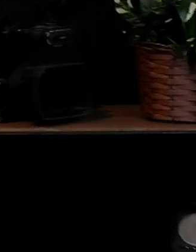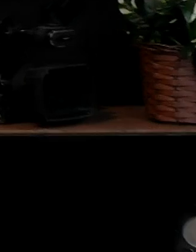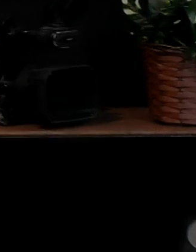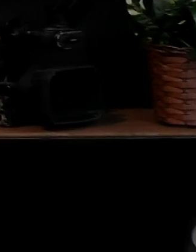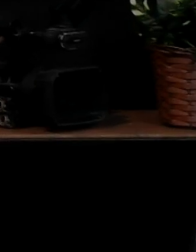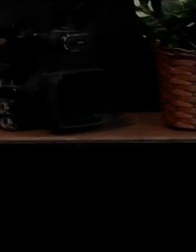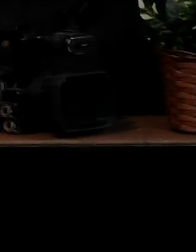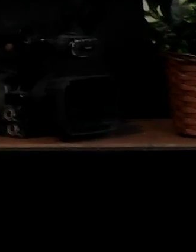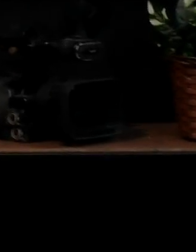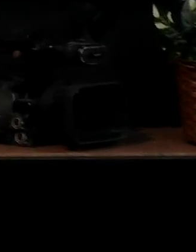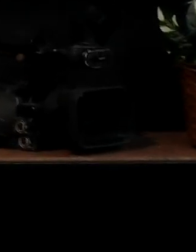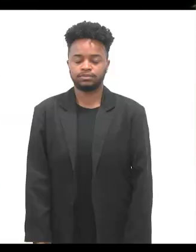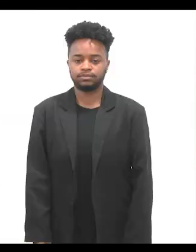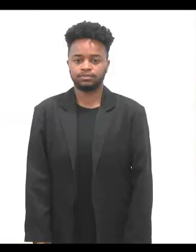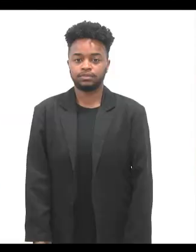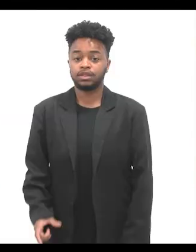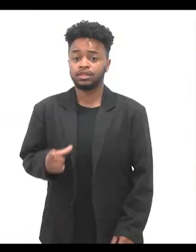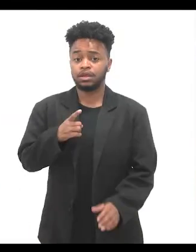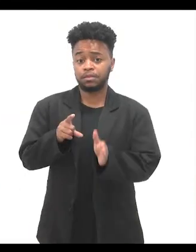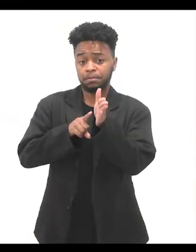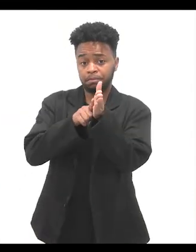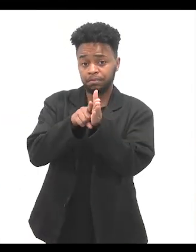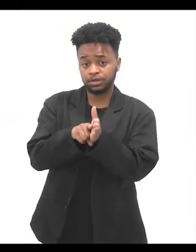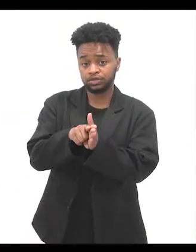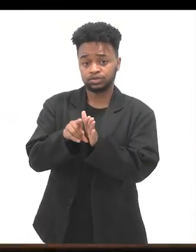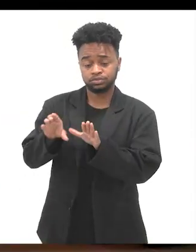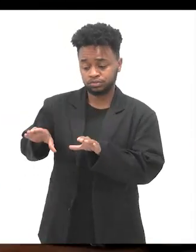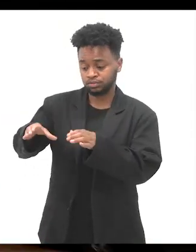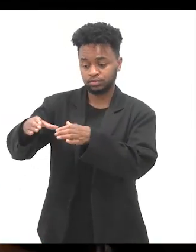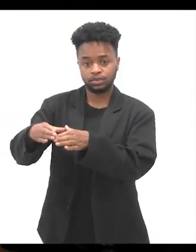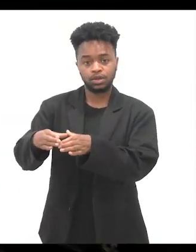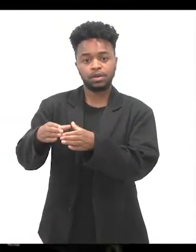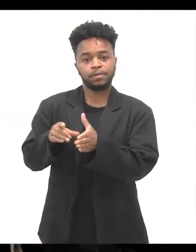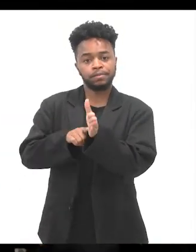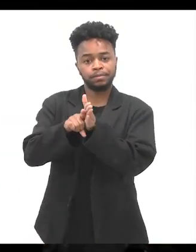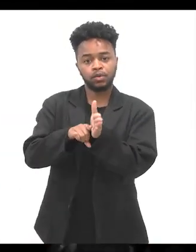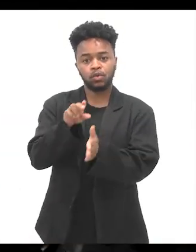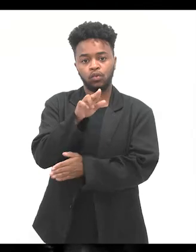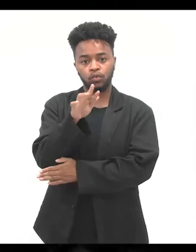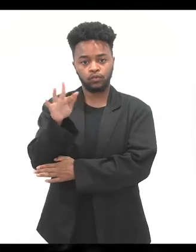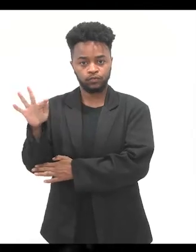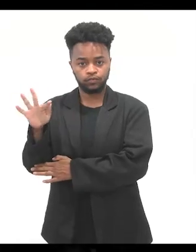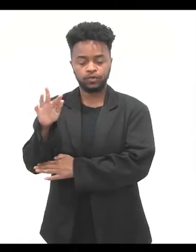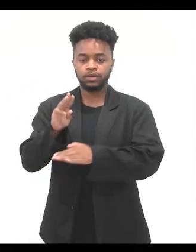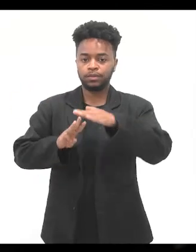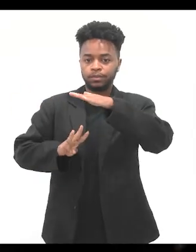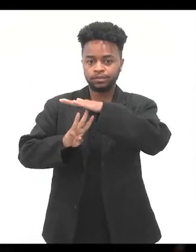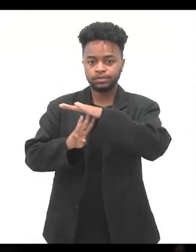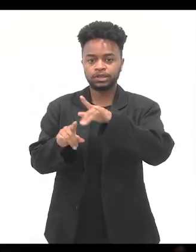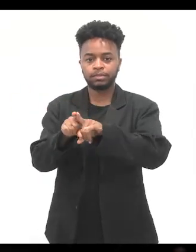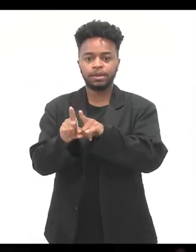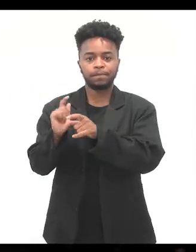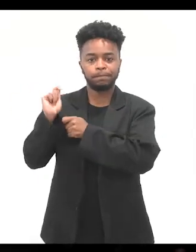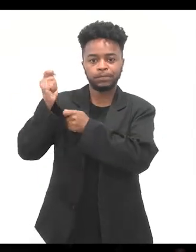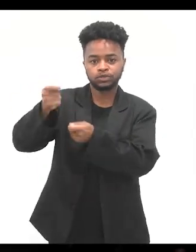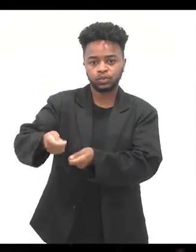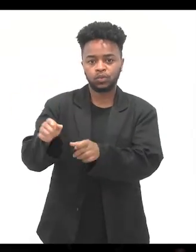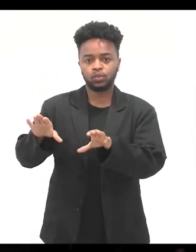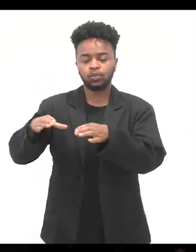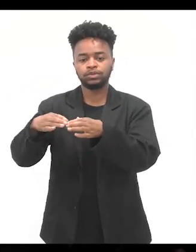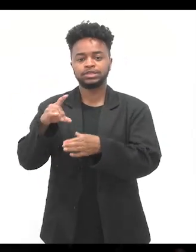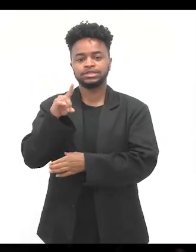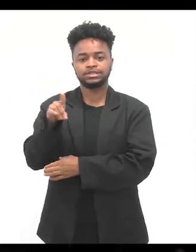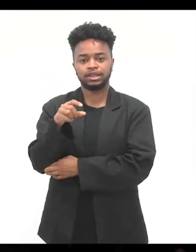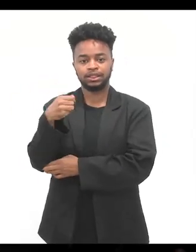um estudo que reuniu pesquisadores da UF, Museu Nacional e pescadores da colônia Z13 de Copacabana, catalogou